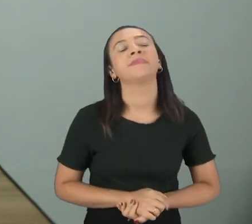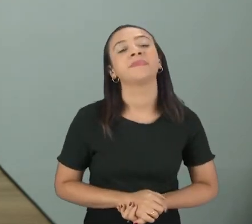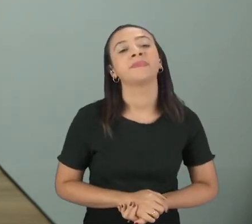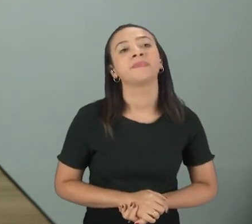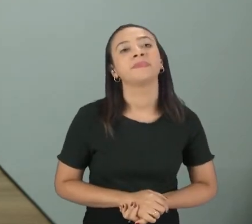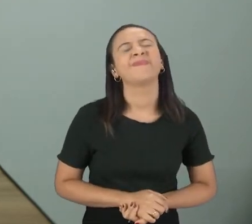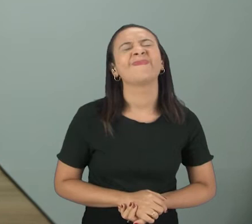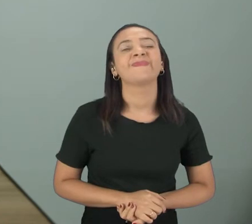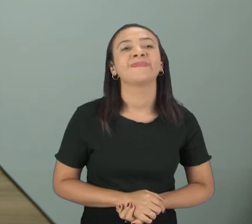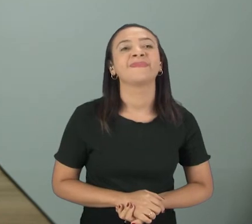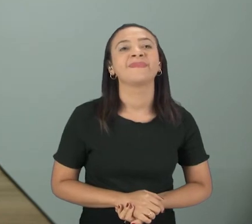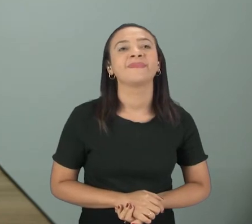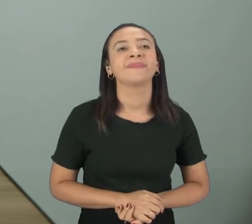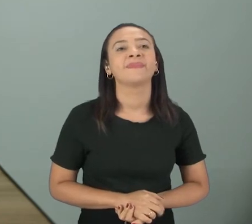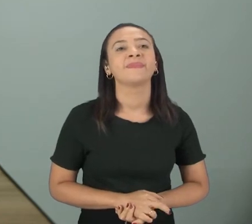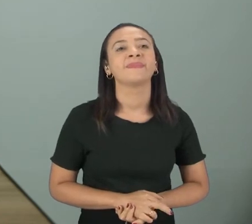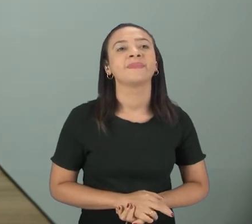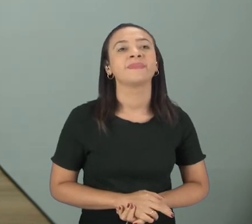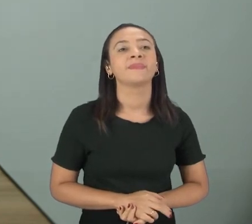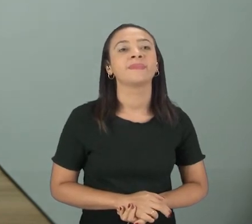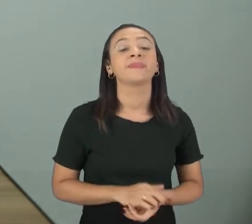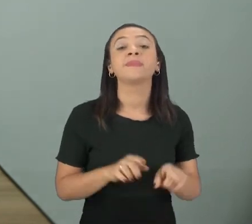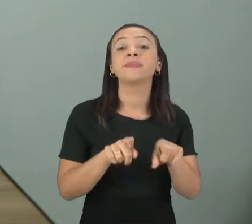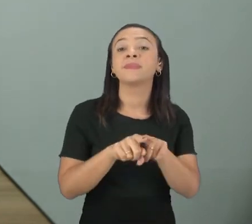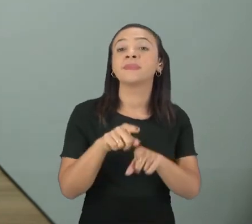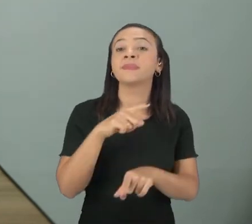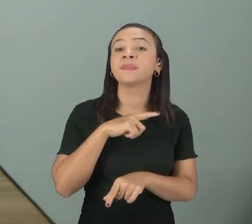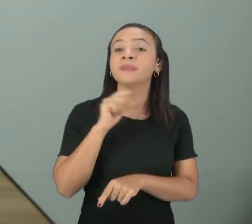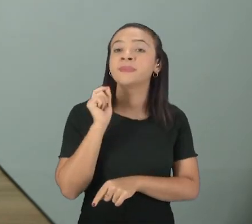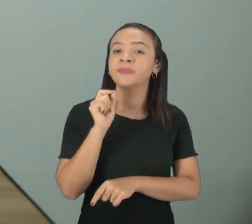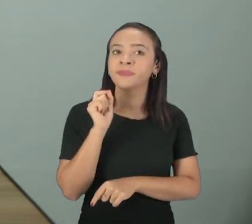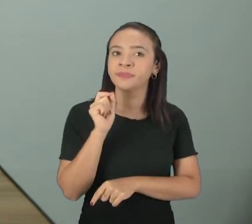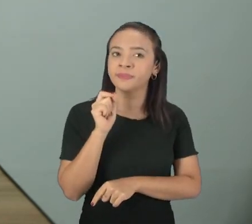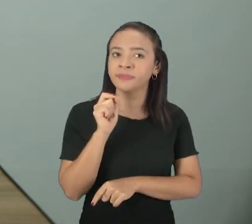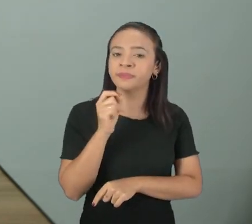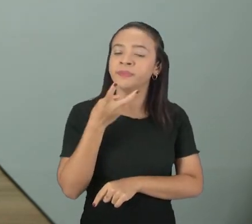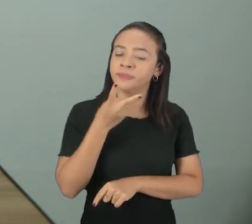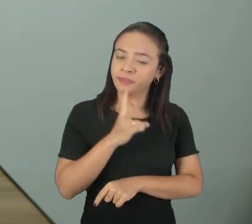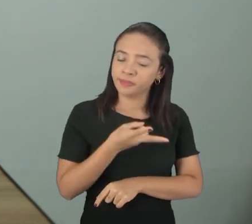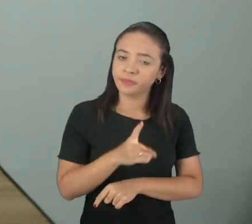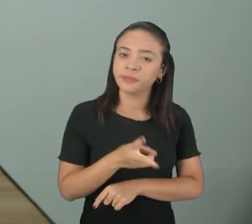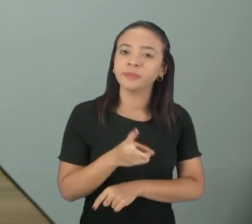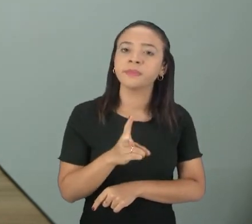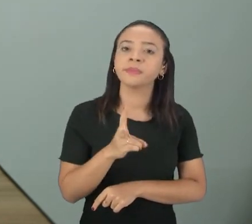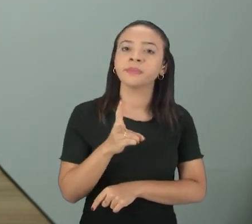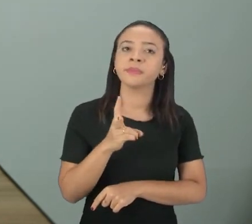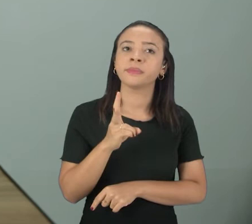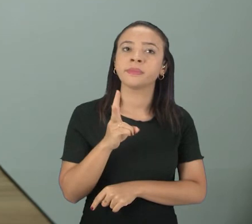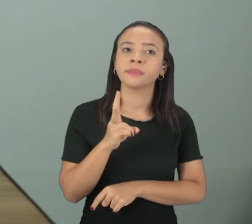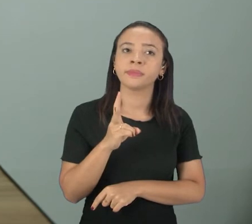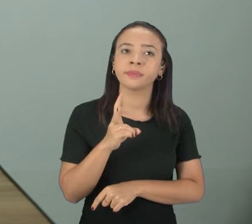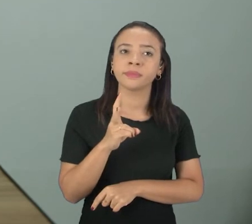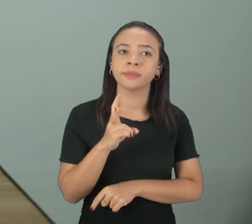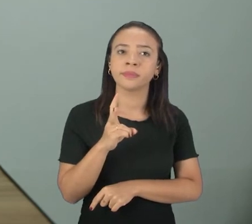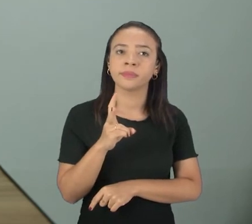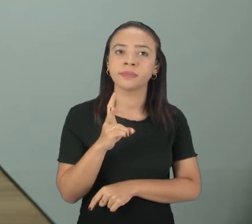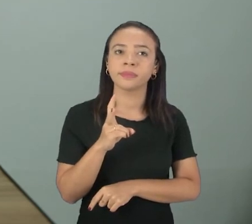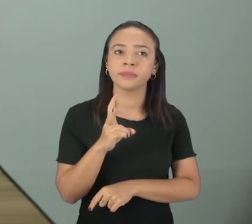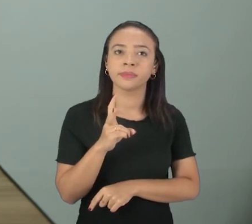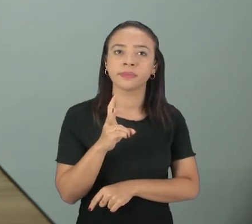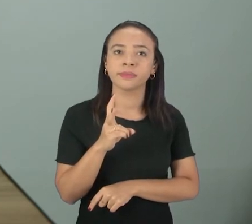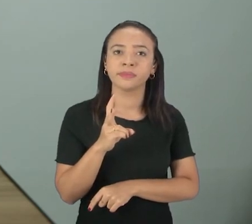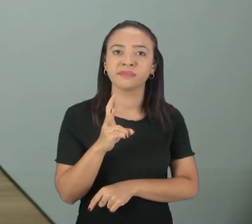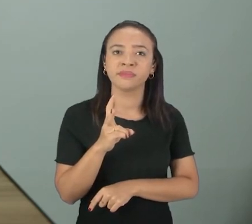né, na pontuação. E aí, aqui dá continuidade, né? Só que quando foi na